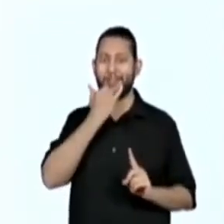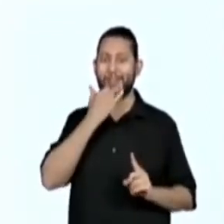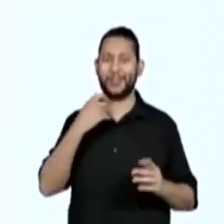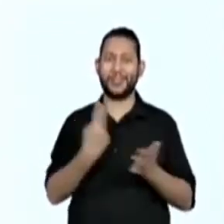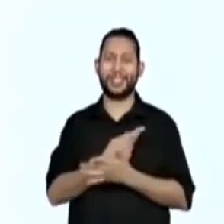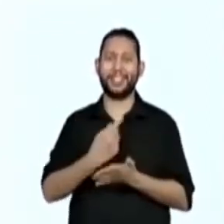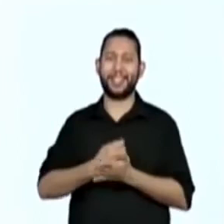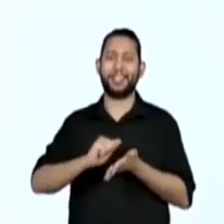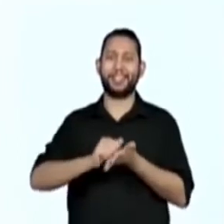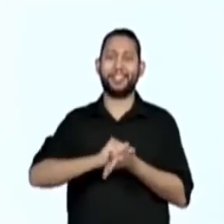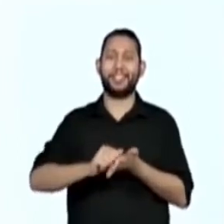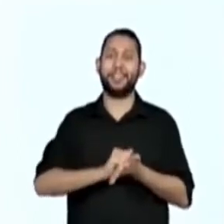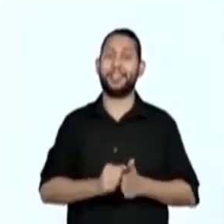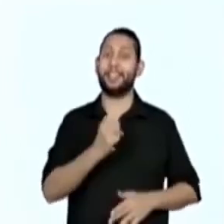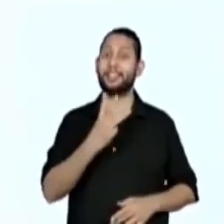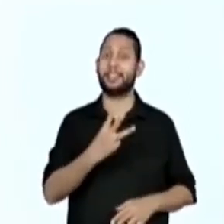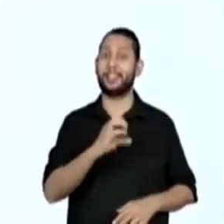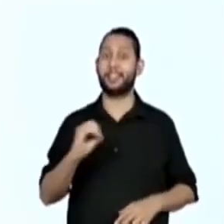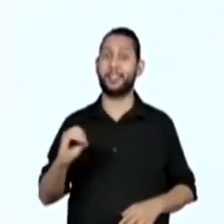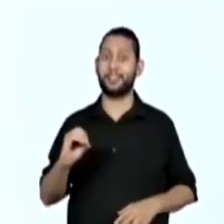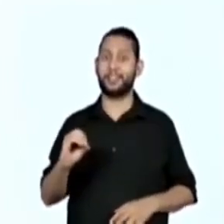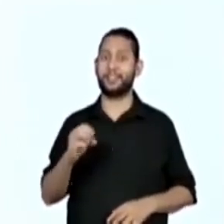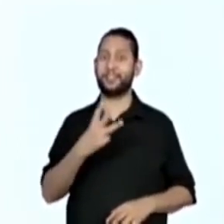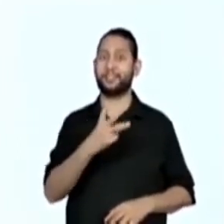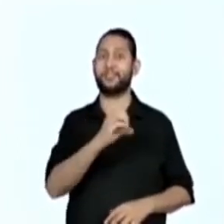aqui cabe a borracha 300